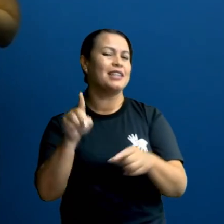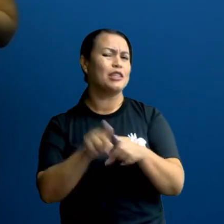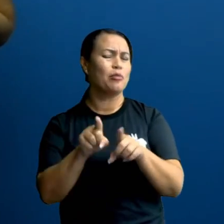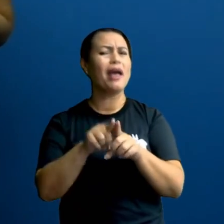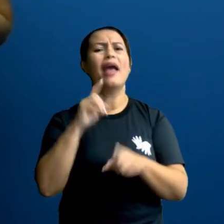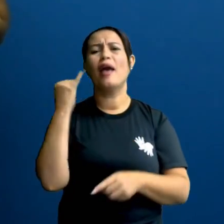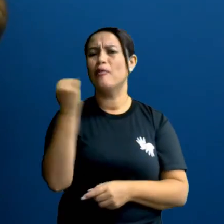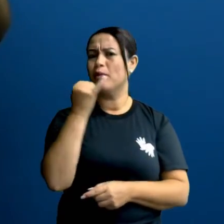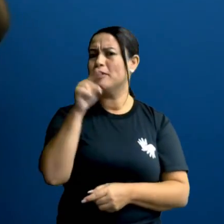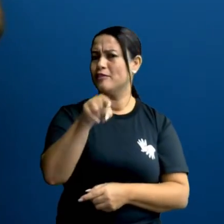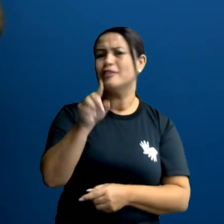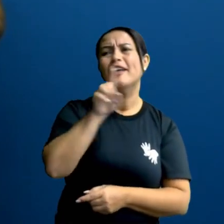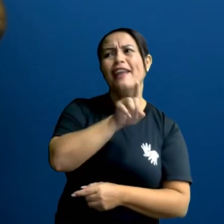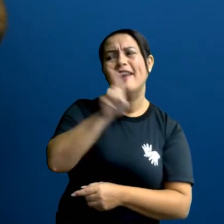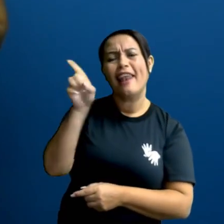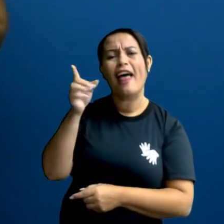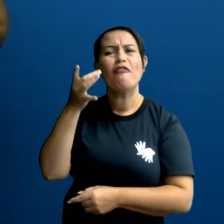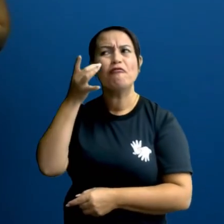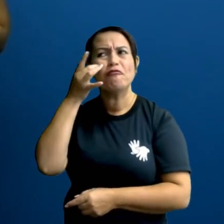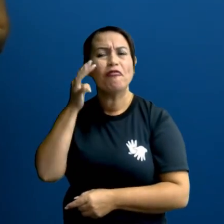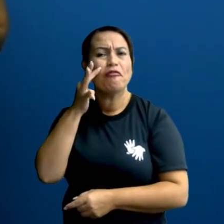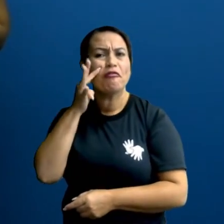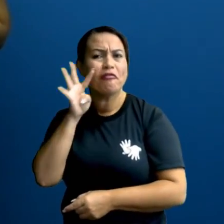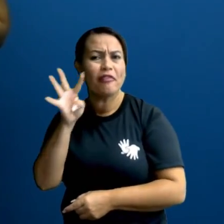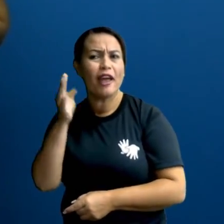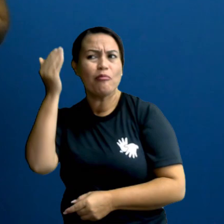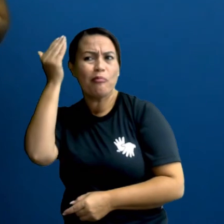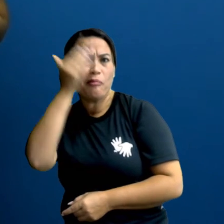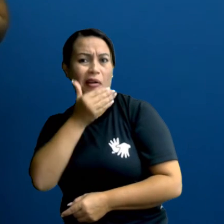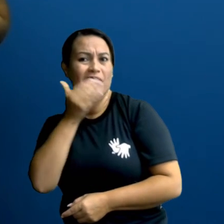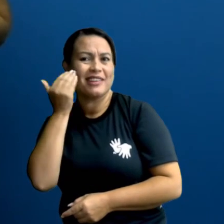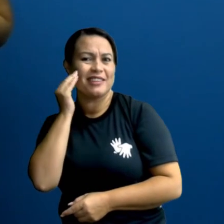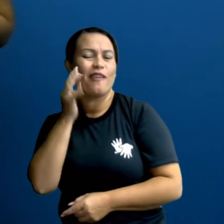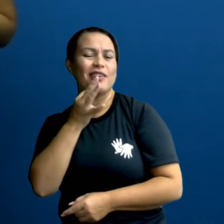importante você ir lá e você conhecer um pouquinho dessa história.